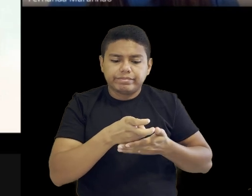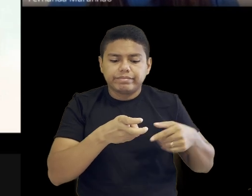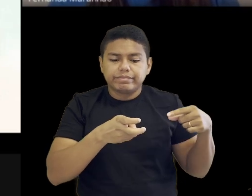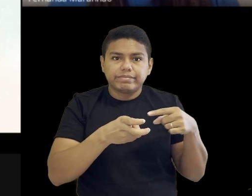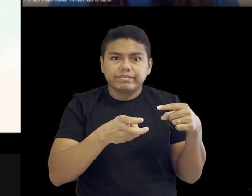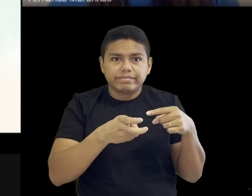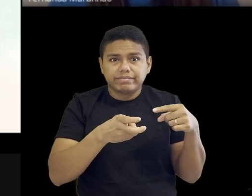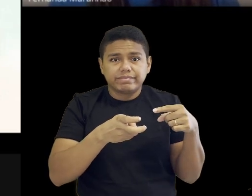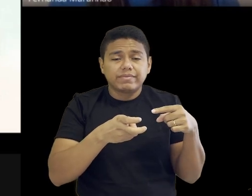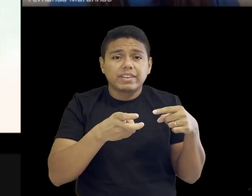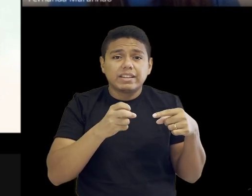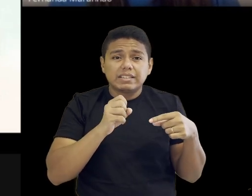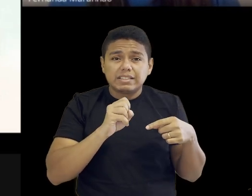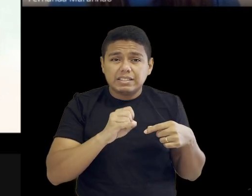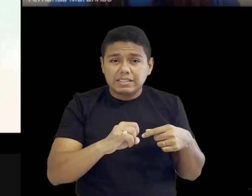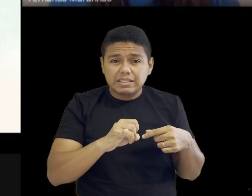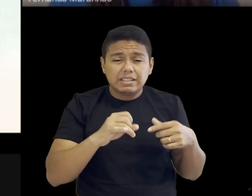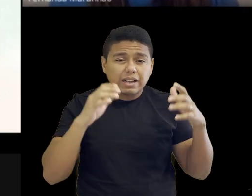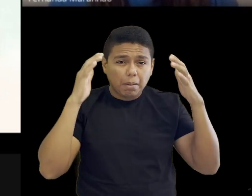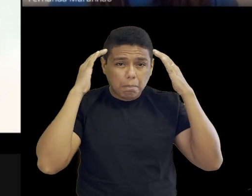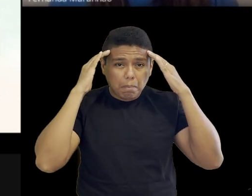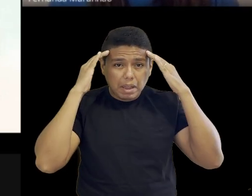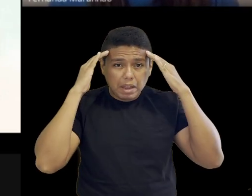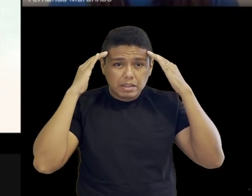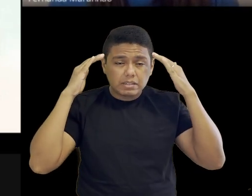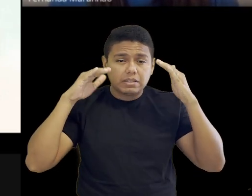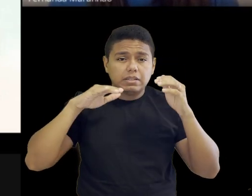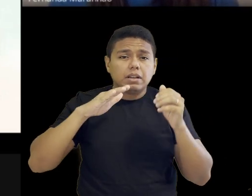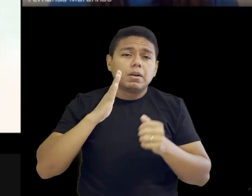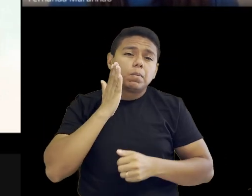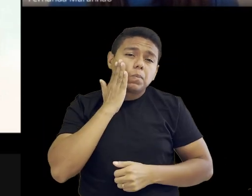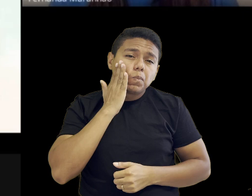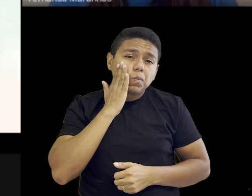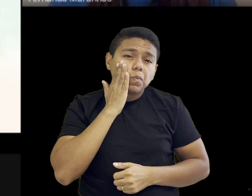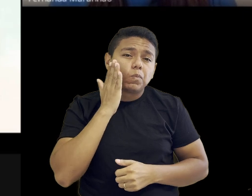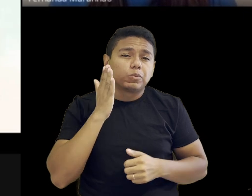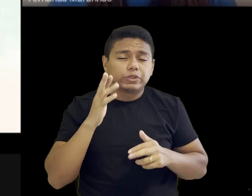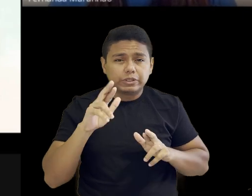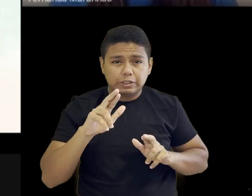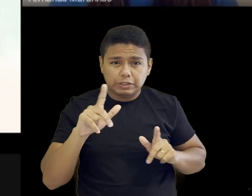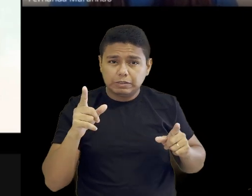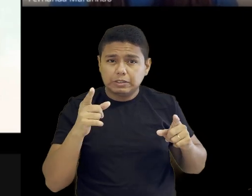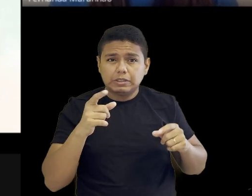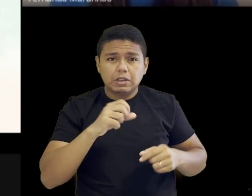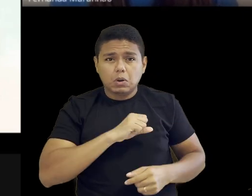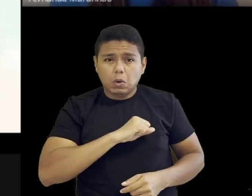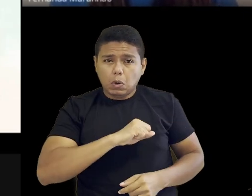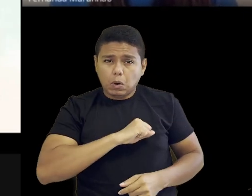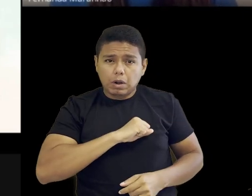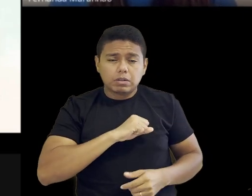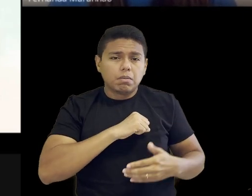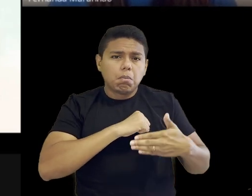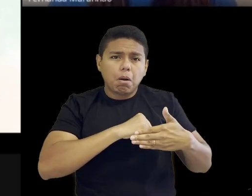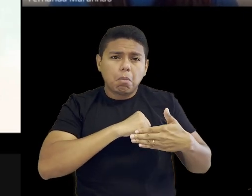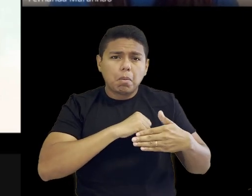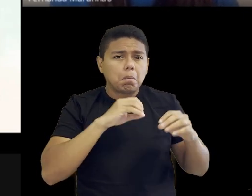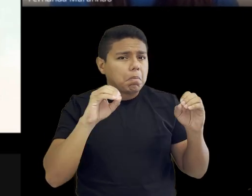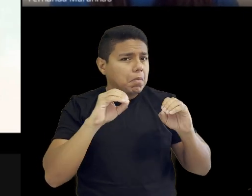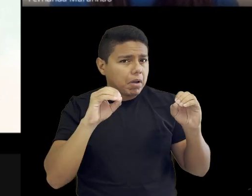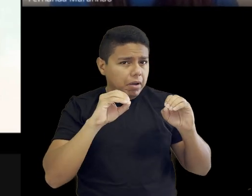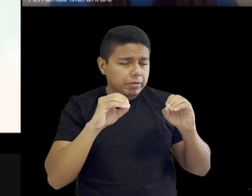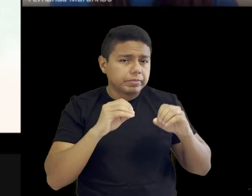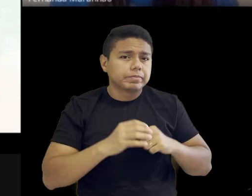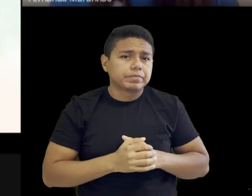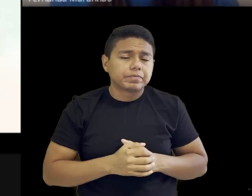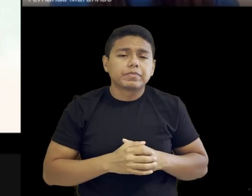de um embrião cujo comprimento cabeça-nádega for maior ou igual a 7 milímetros, na ausência de vitalidade embrionária, ou seja, sem batimentos